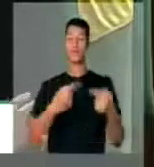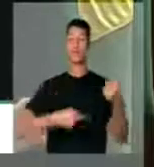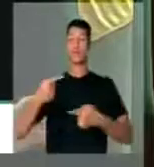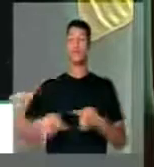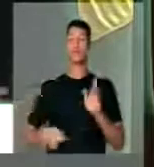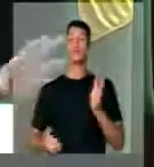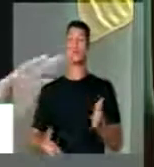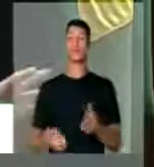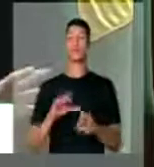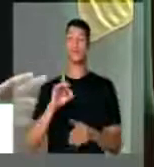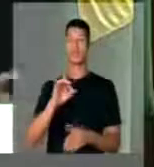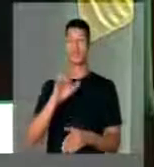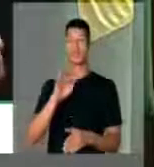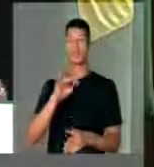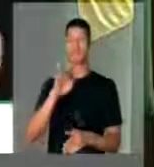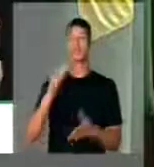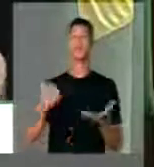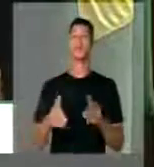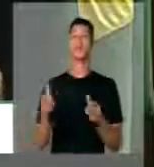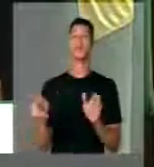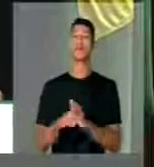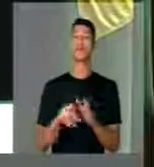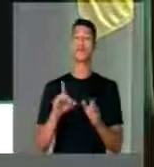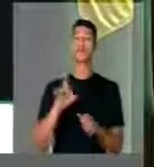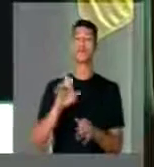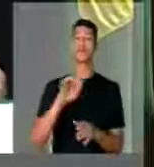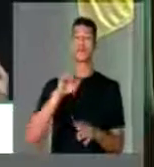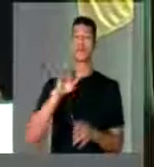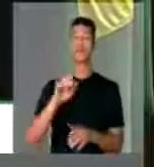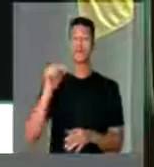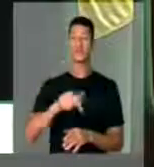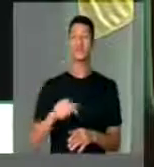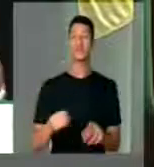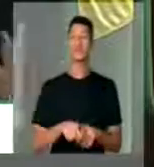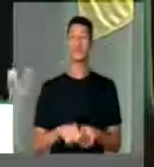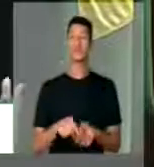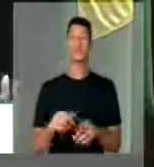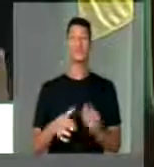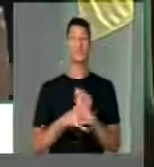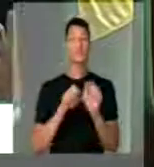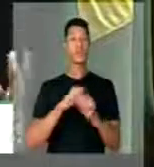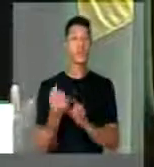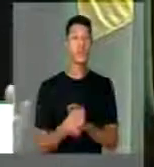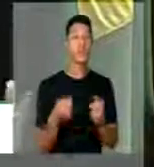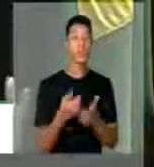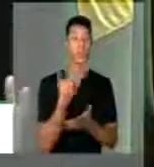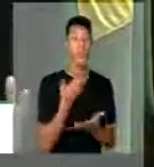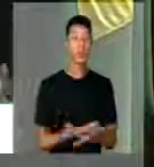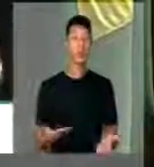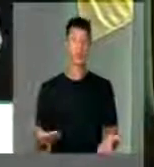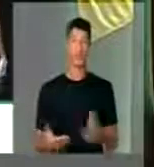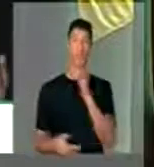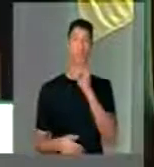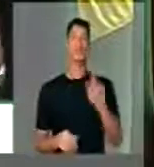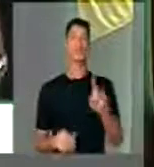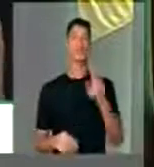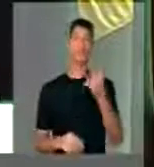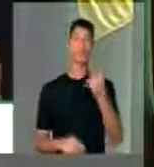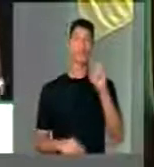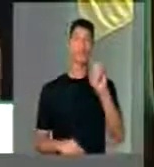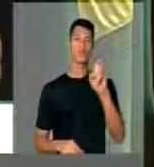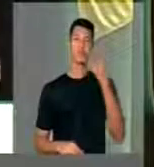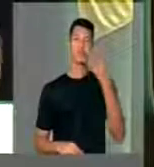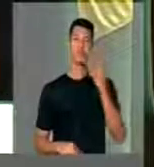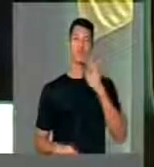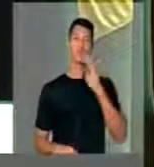debate do déficit da Previdência, agora vem com um déficit, deputado Pedro Kizai, da Seguridade Social, pasmem, dizendo que tem